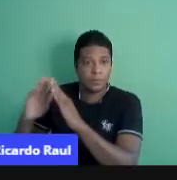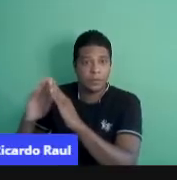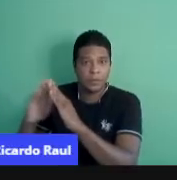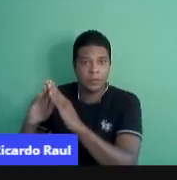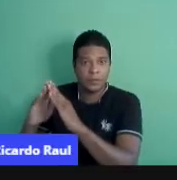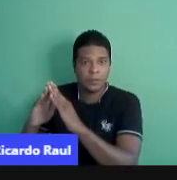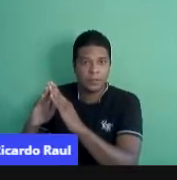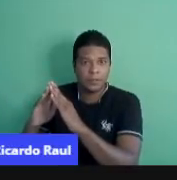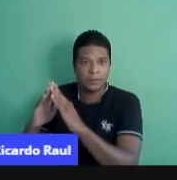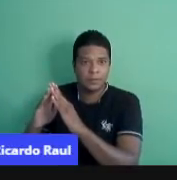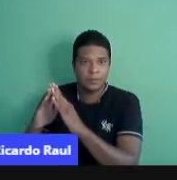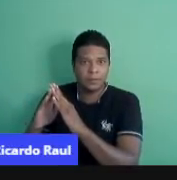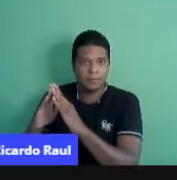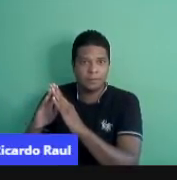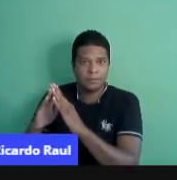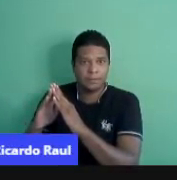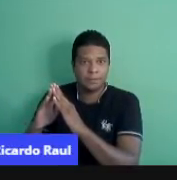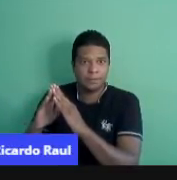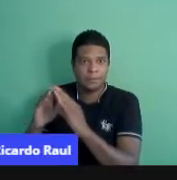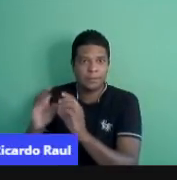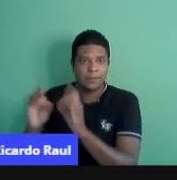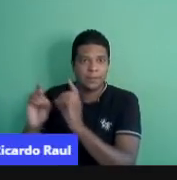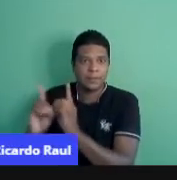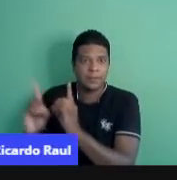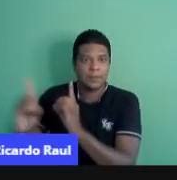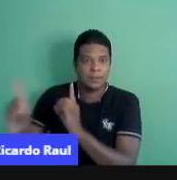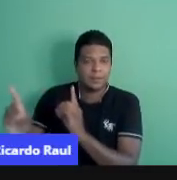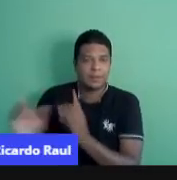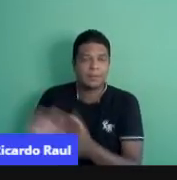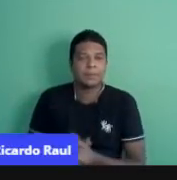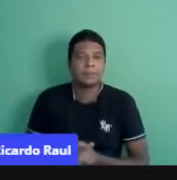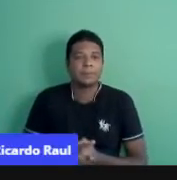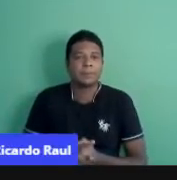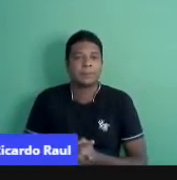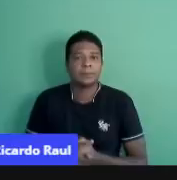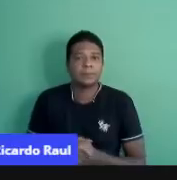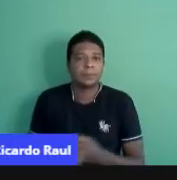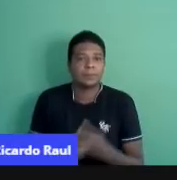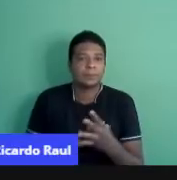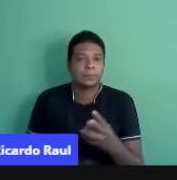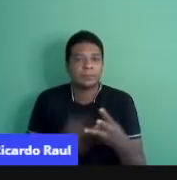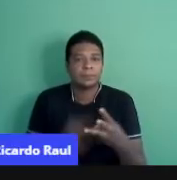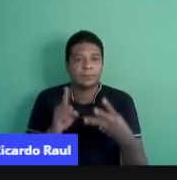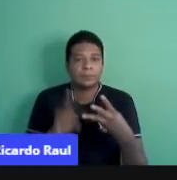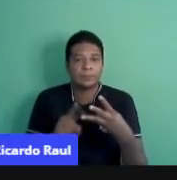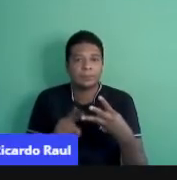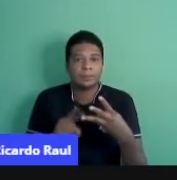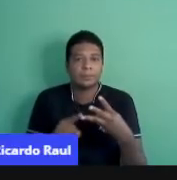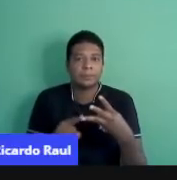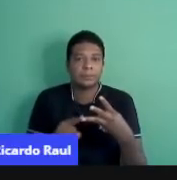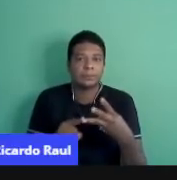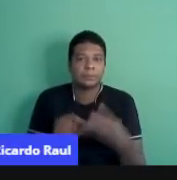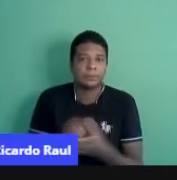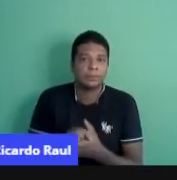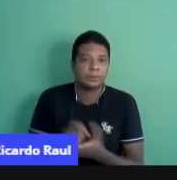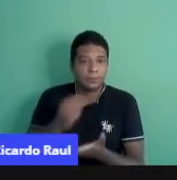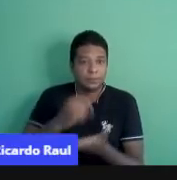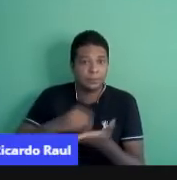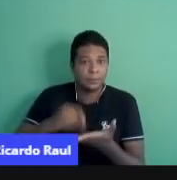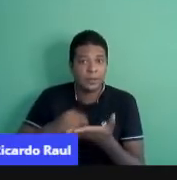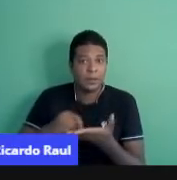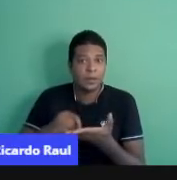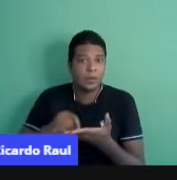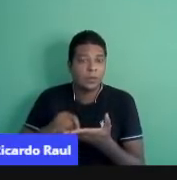office. No campo 3, nós temos os traços, sons, cores e